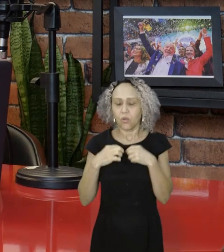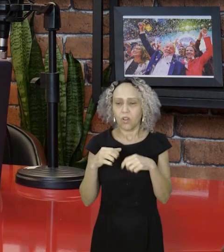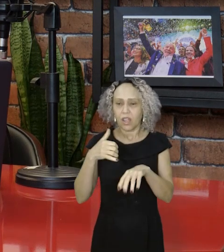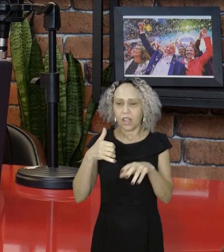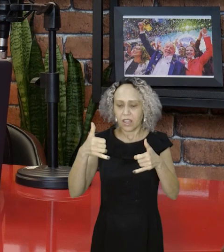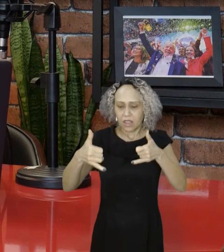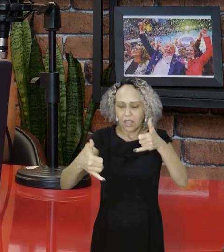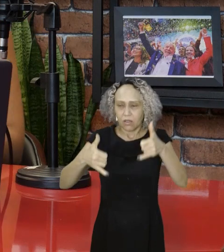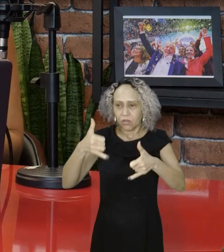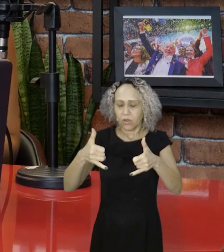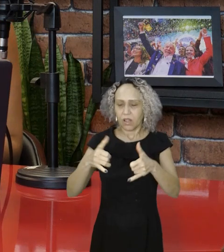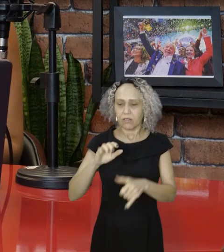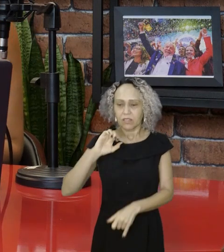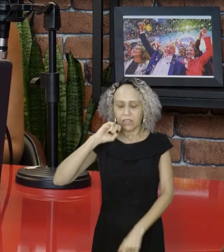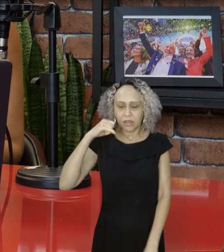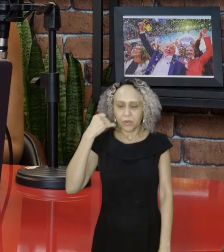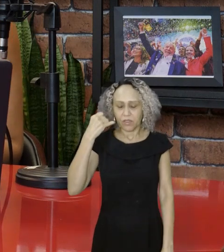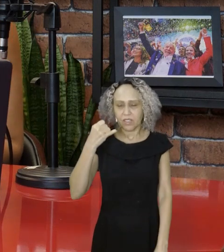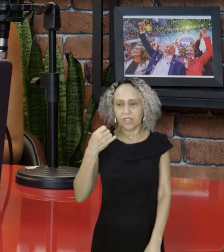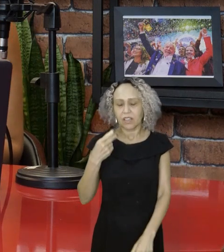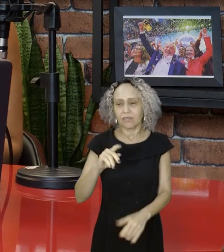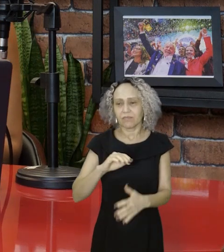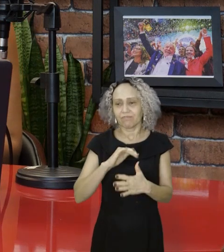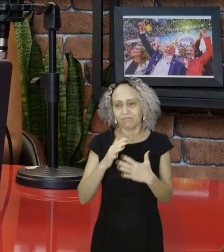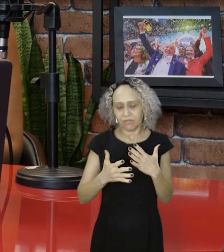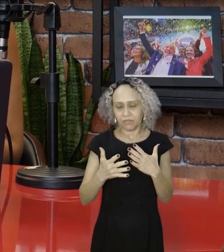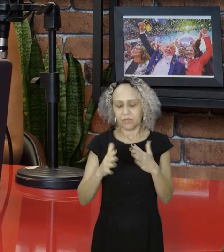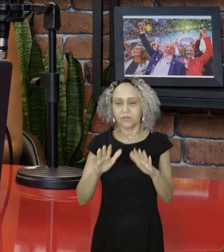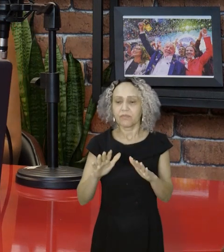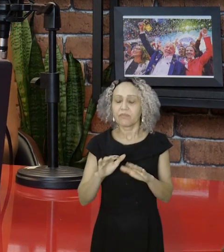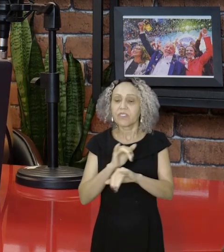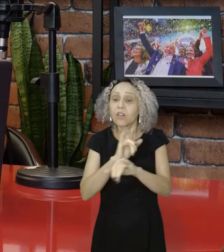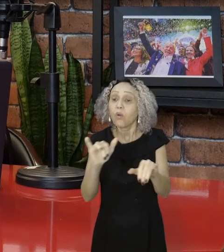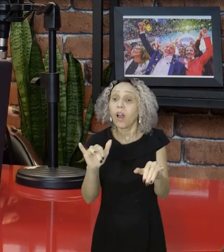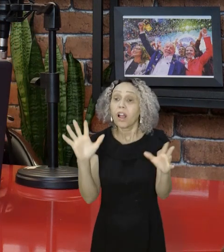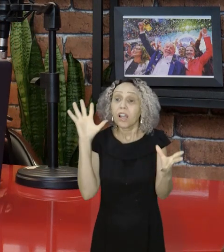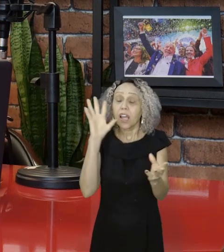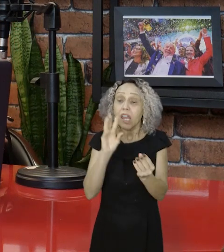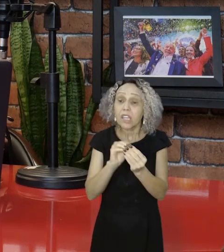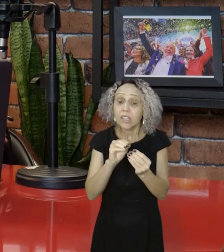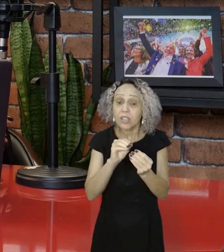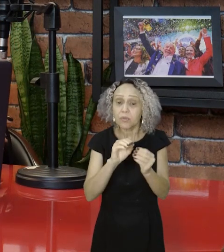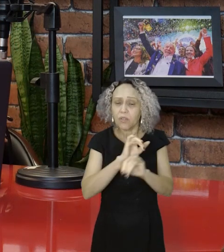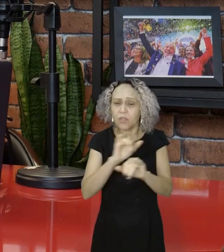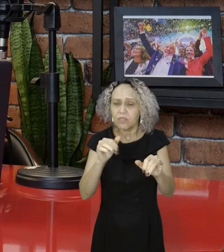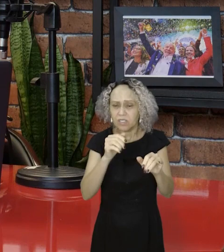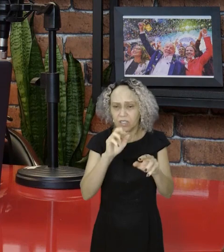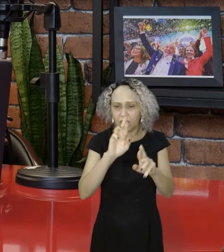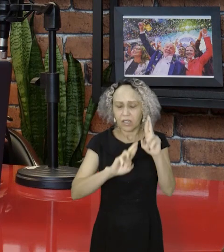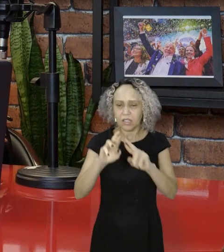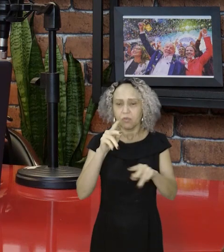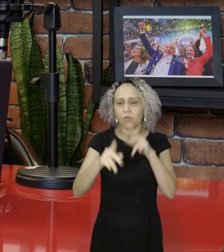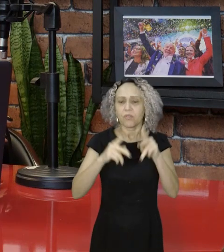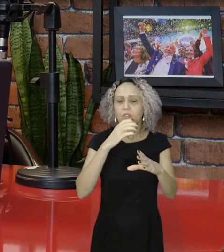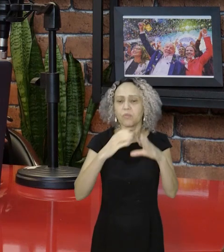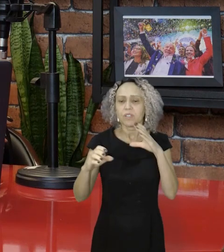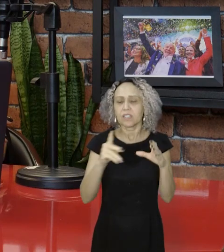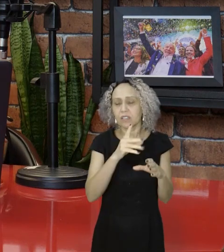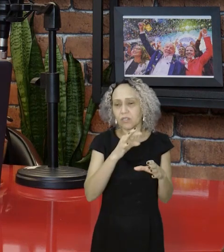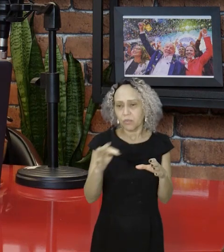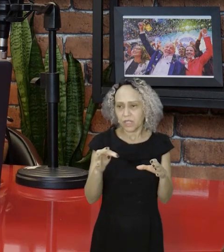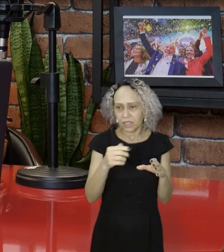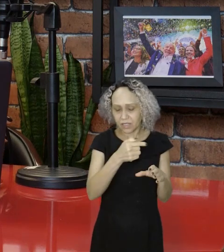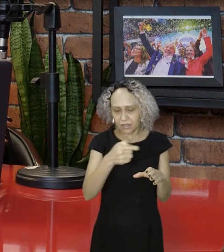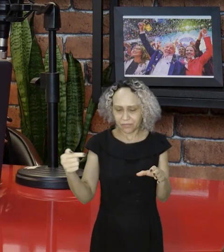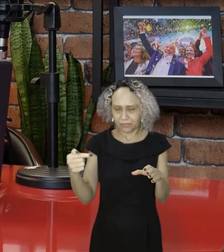salto alto. E esse é o meu sinal em libras. E você fica agora com um resumo do que foi notícia na Rede Povo de Comunicação